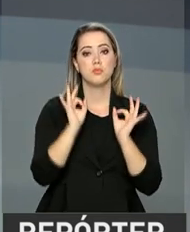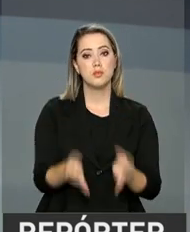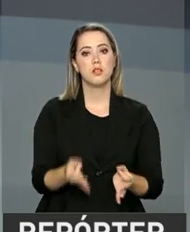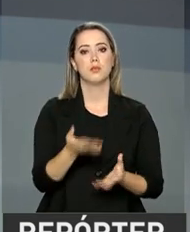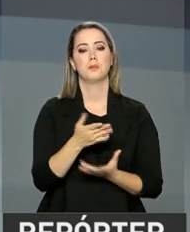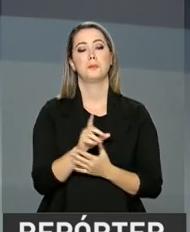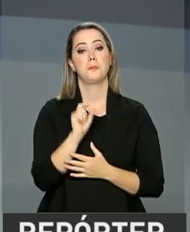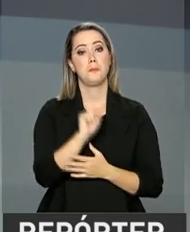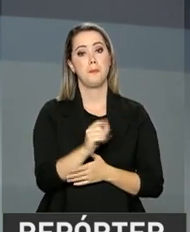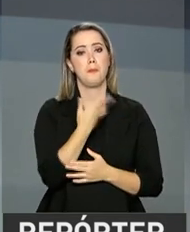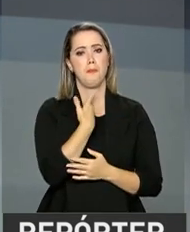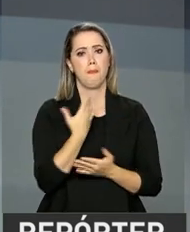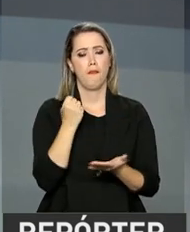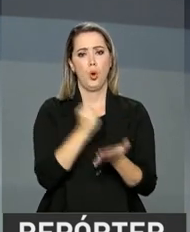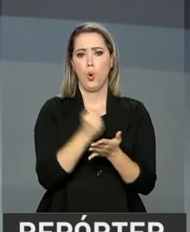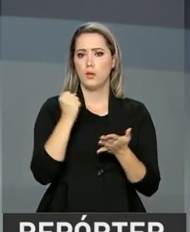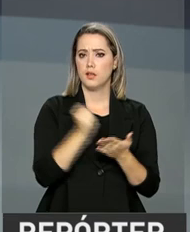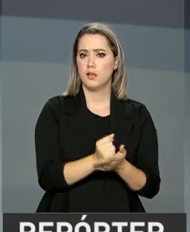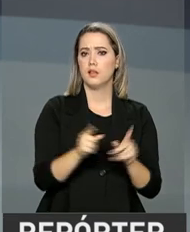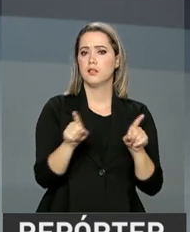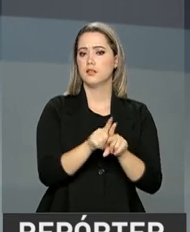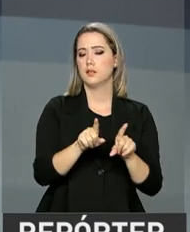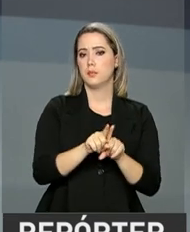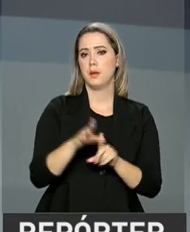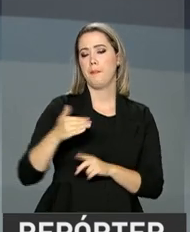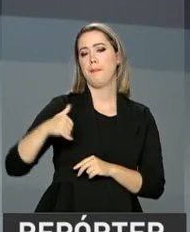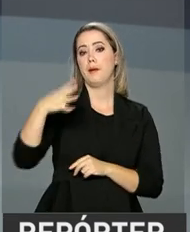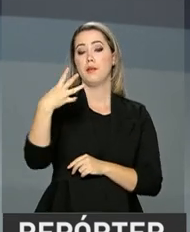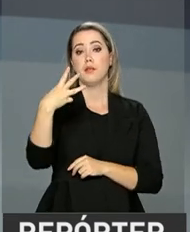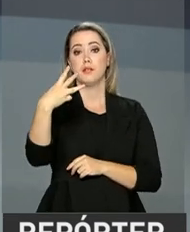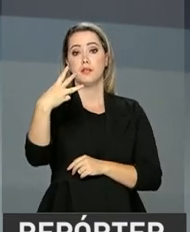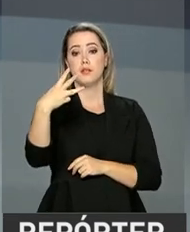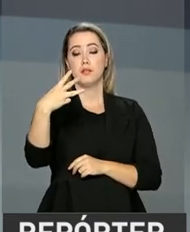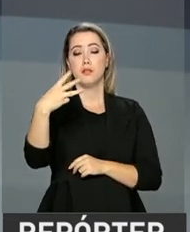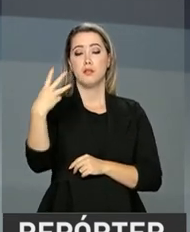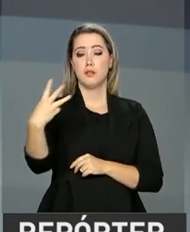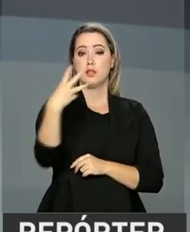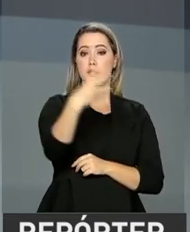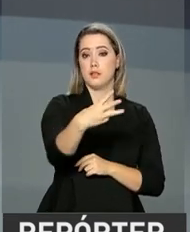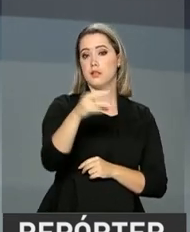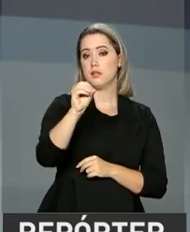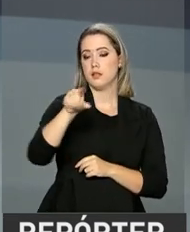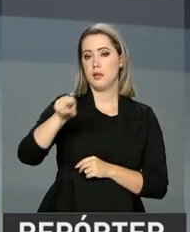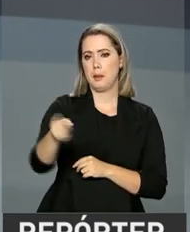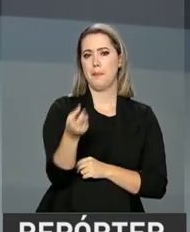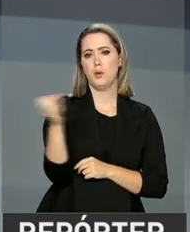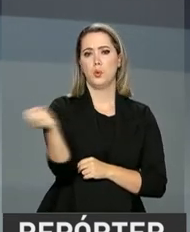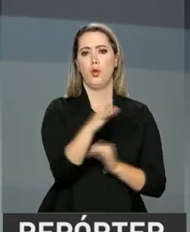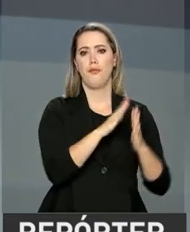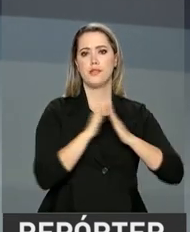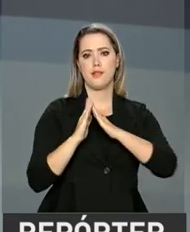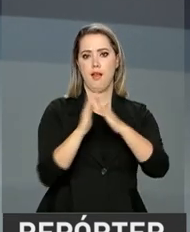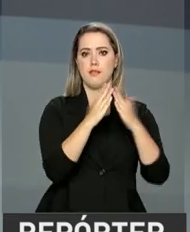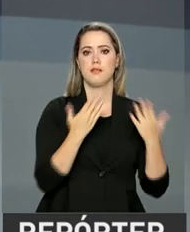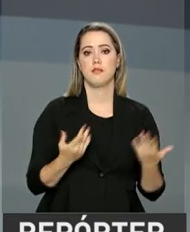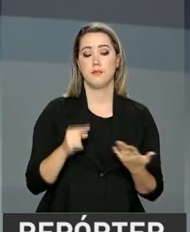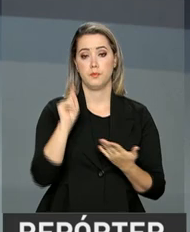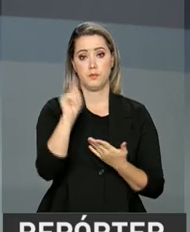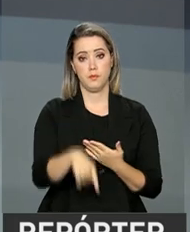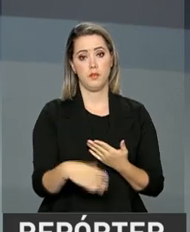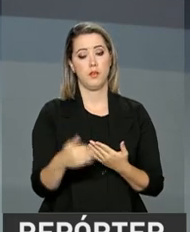União. Foram contratadas também 330 mil novas unidades habitacionais.